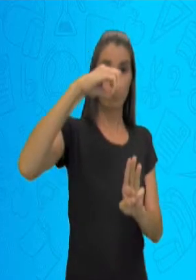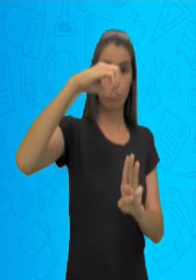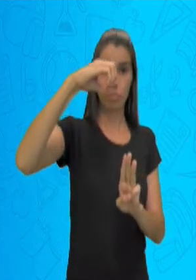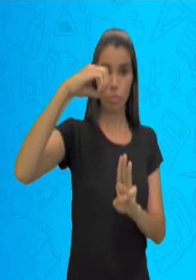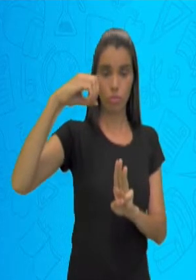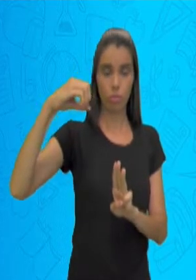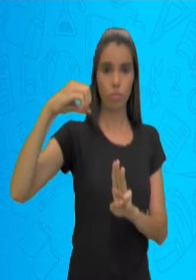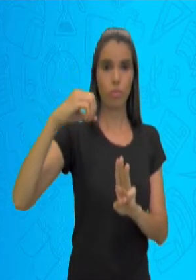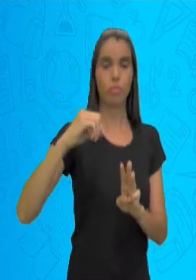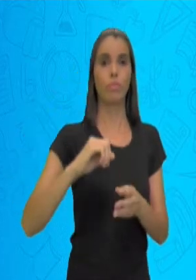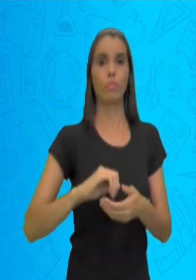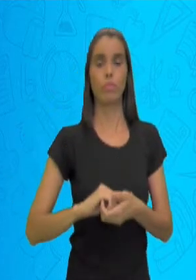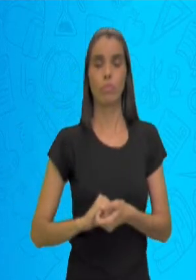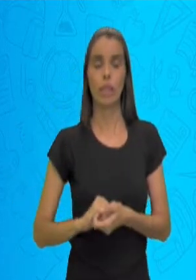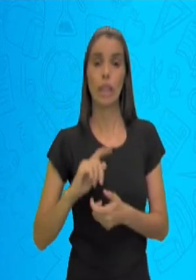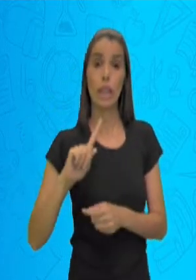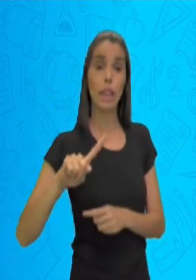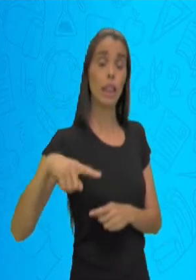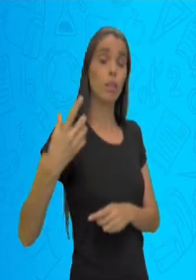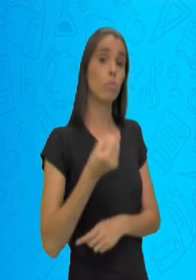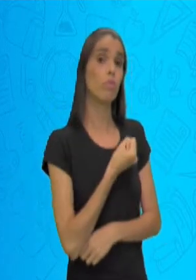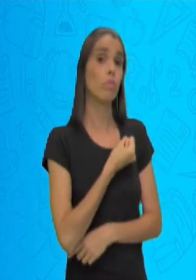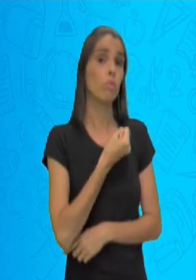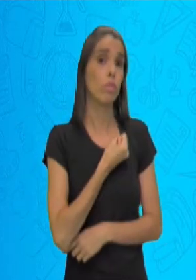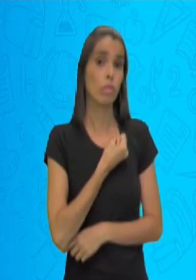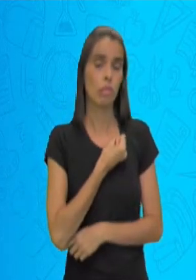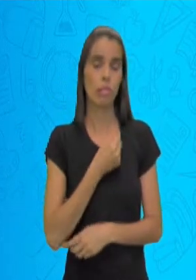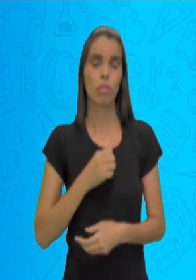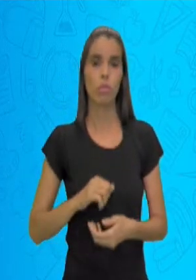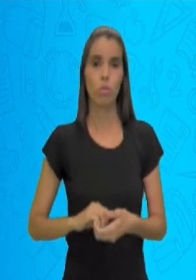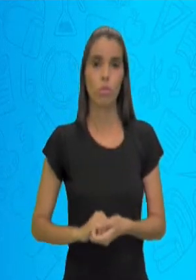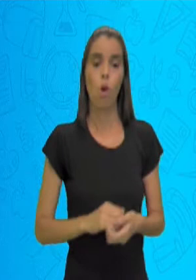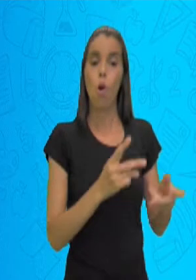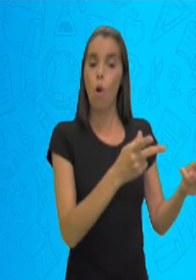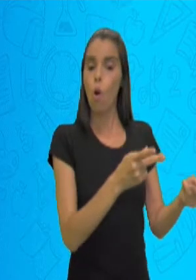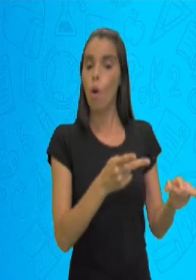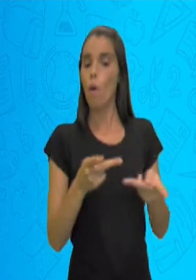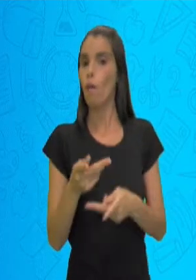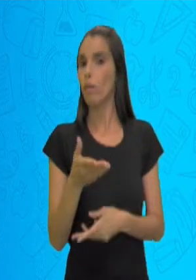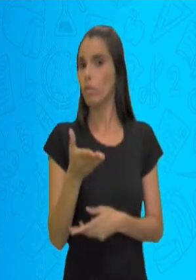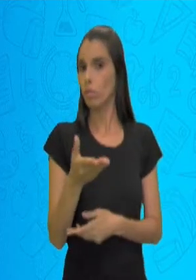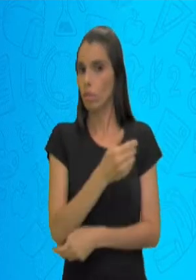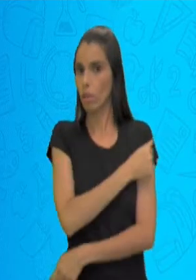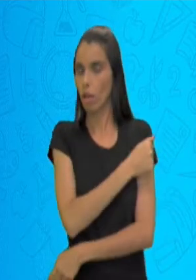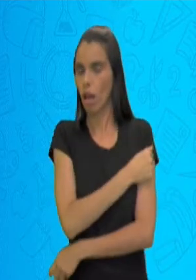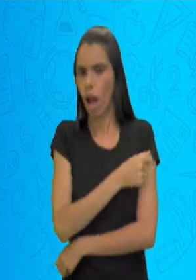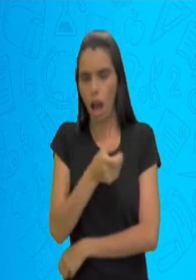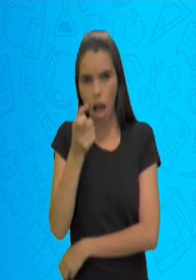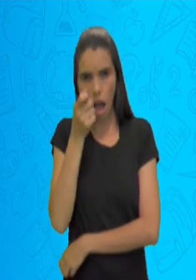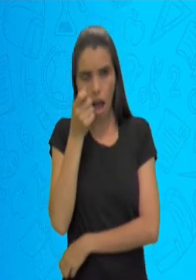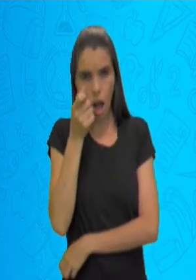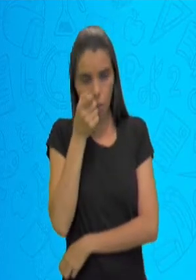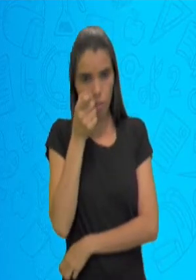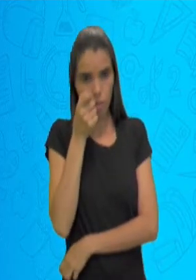Mas e depois desse número? É aí que eu convido vocês a observar este